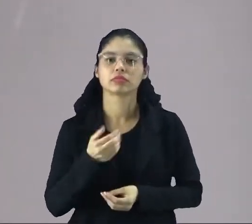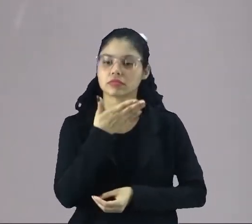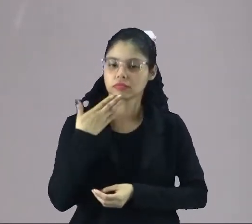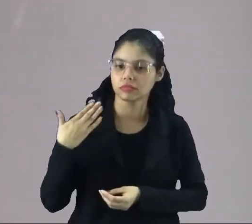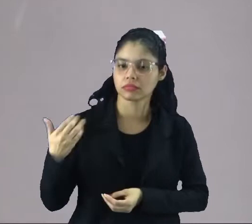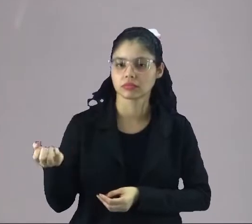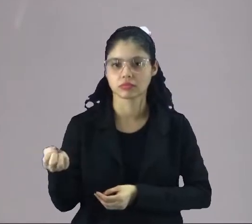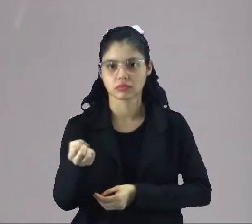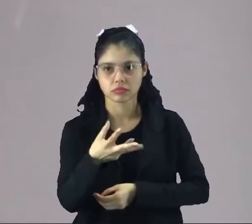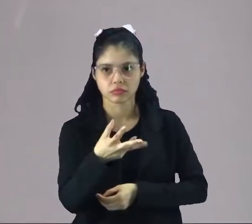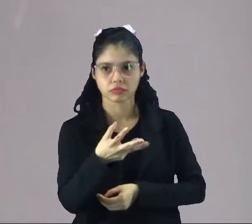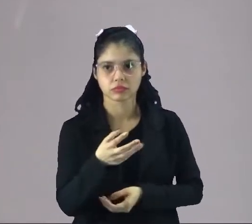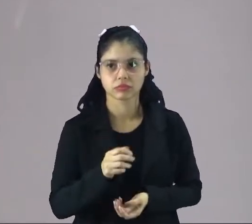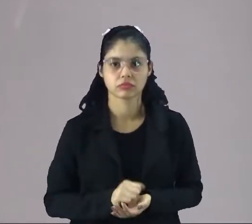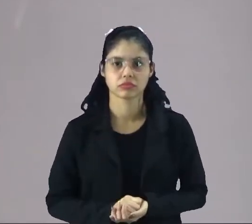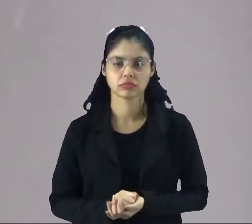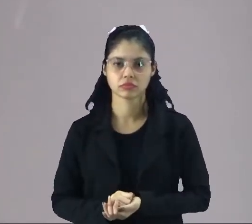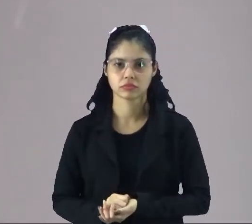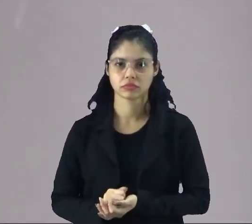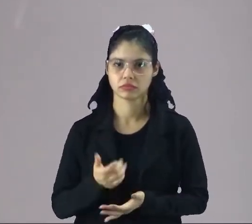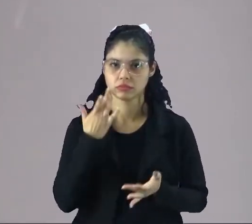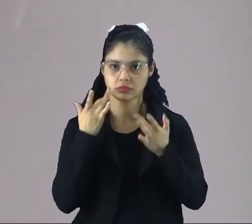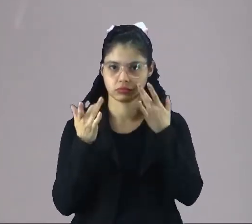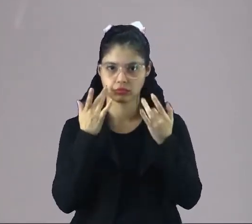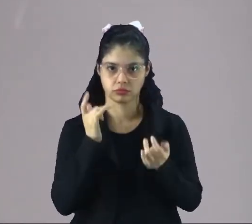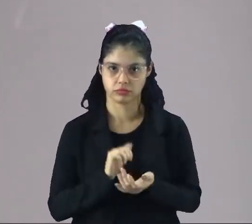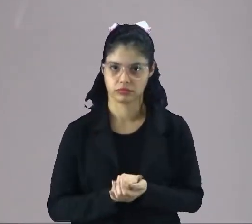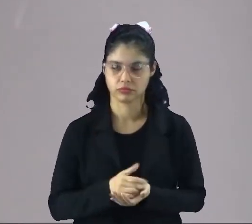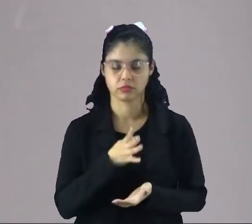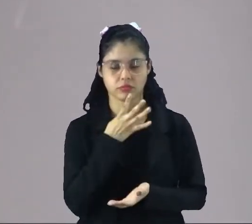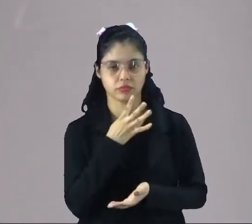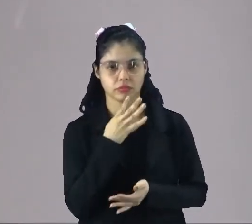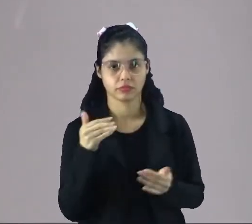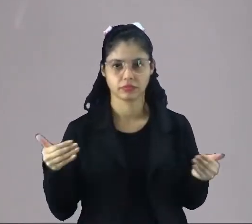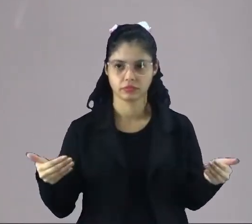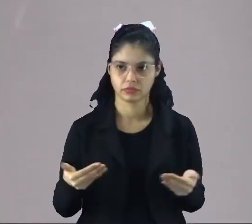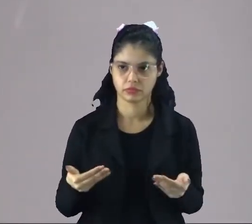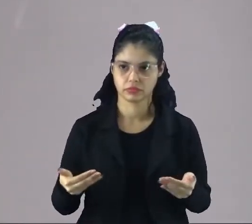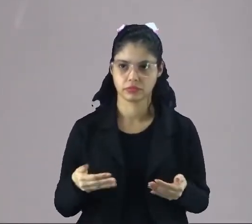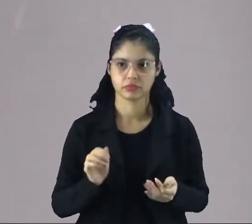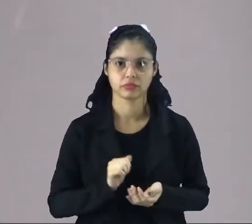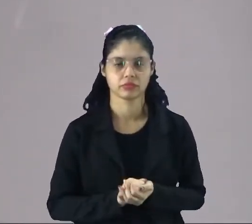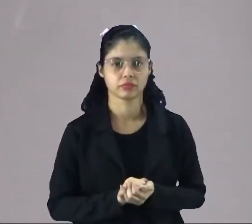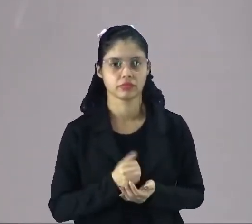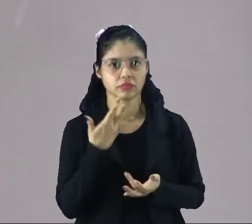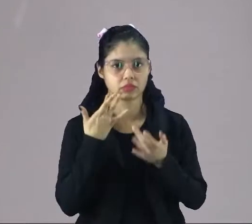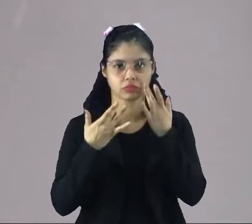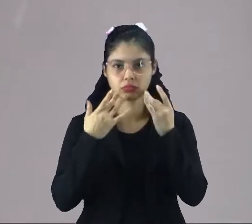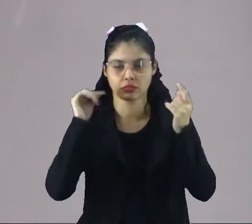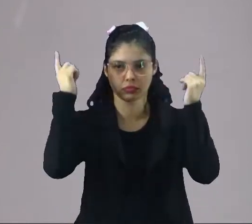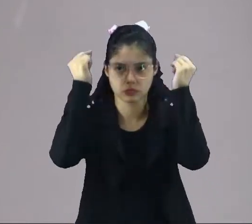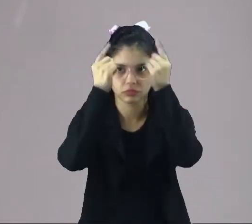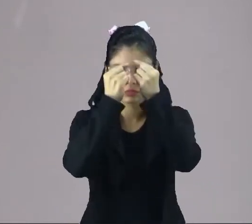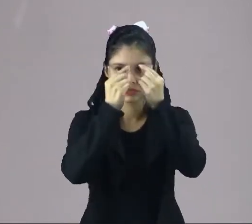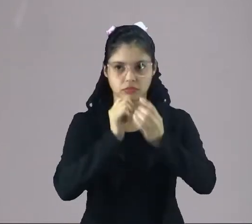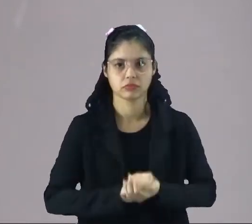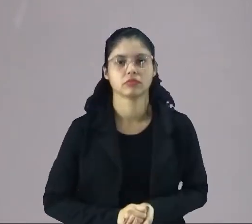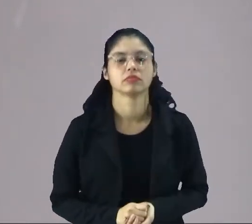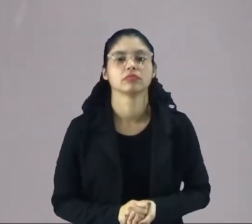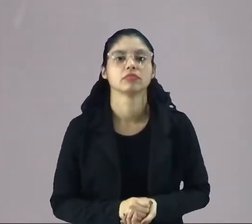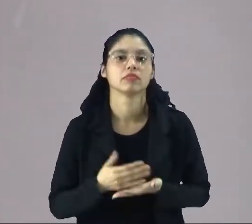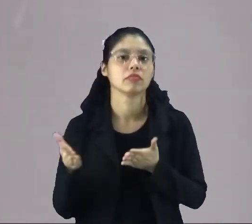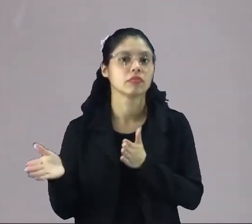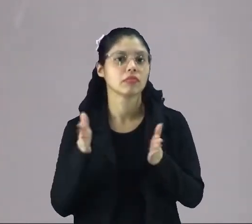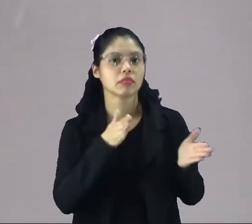nós teremos aí o teatro que nós conhecemos hoje, o teatro grego, tá bom? Então é